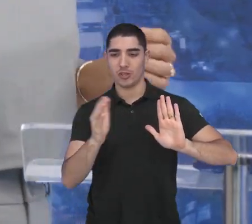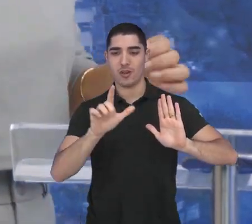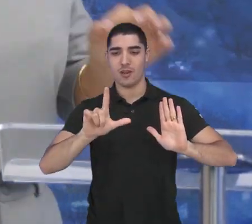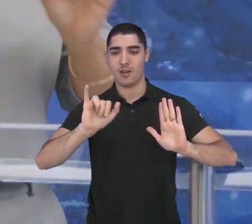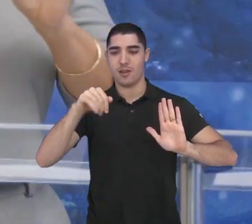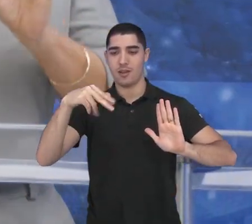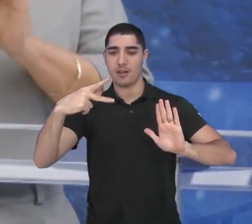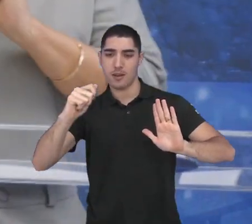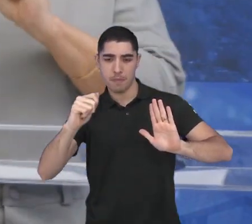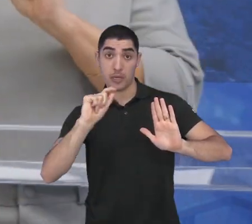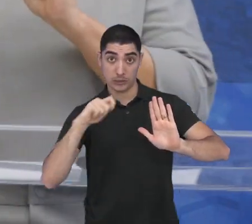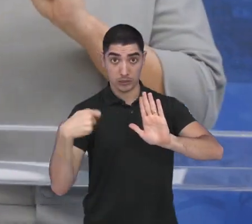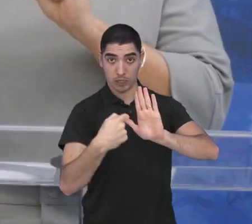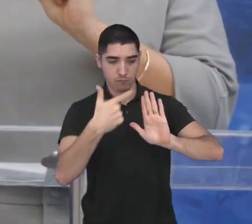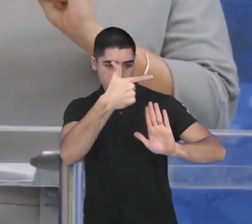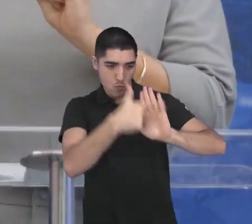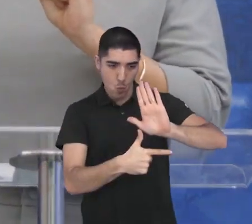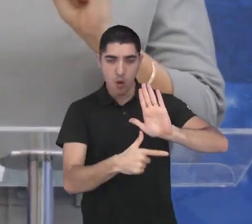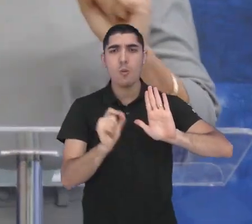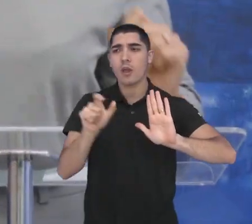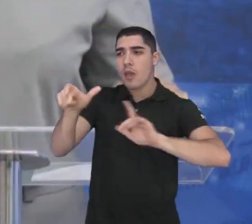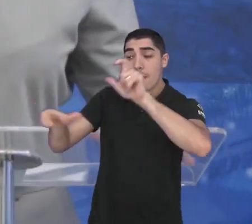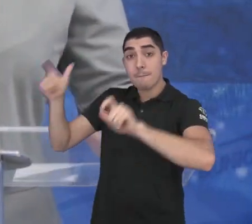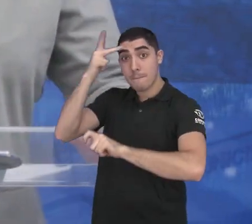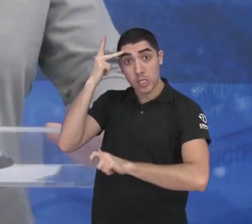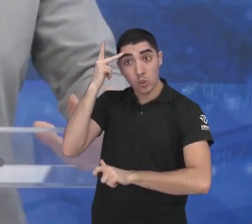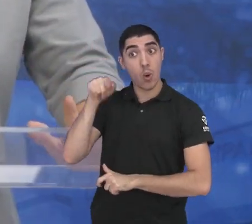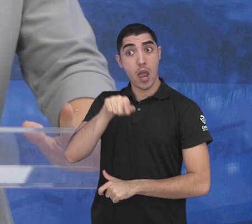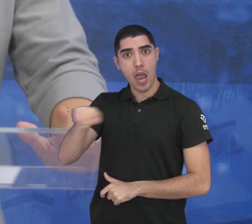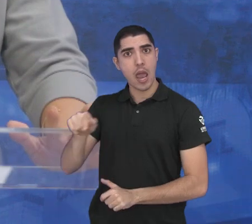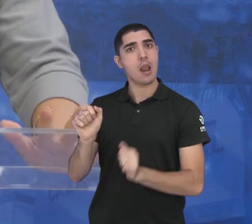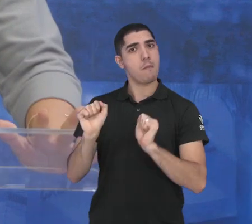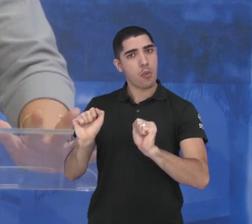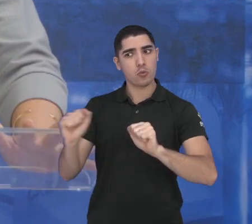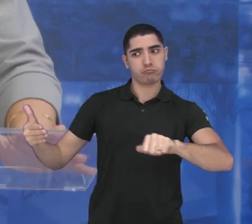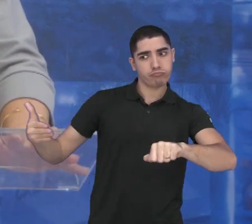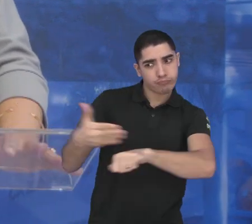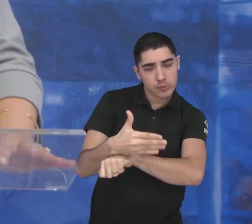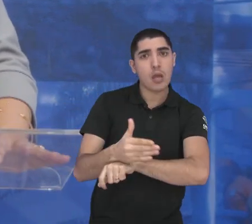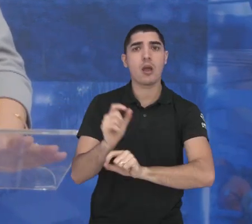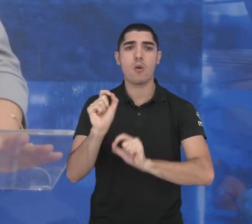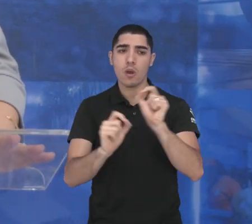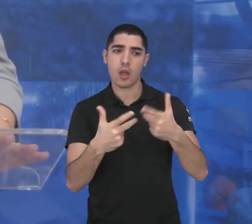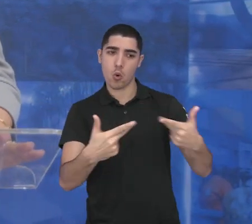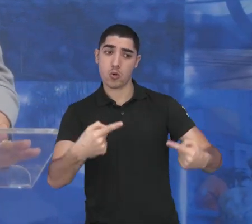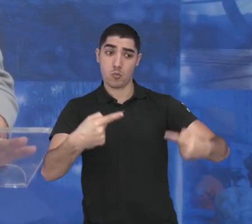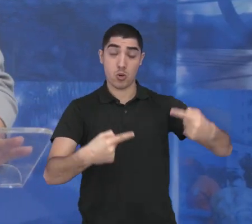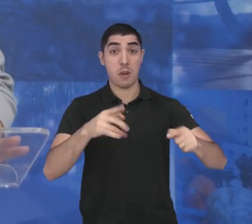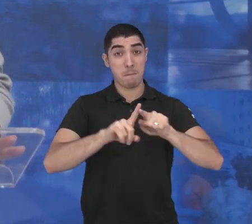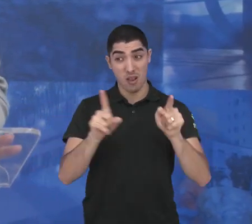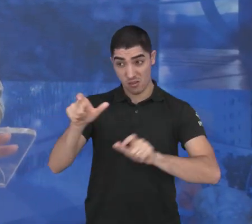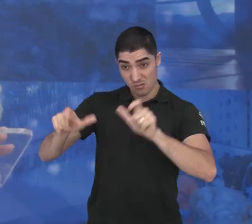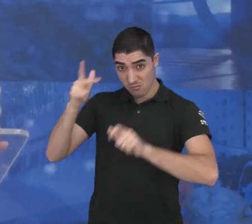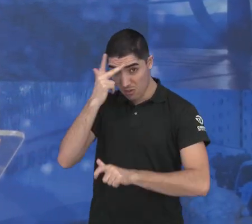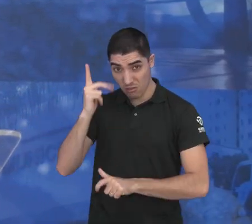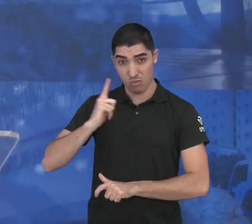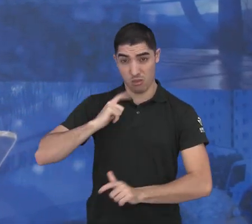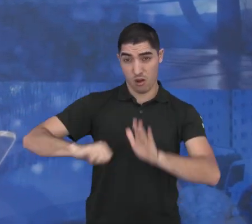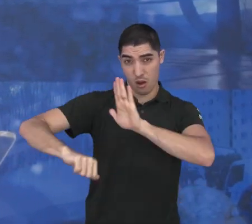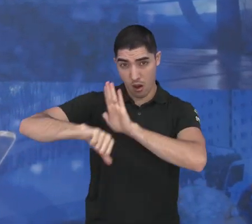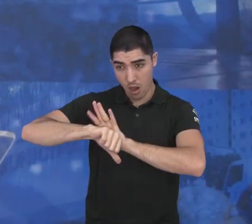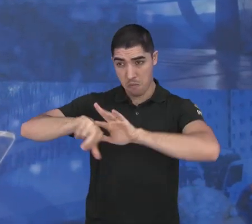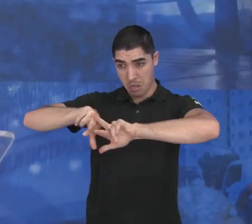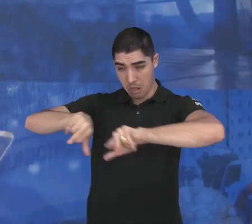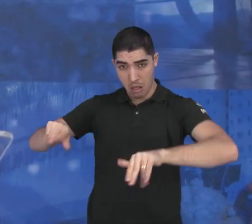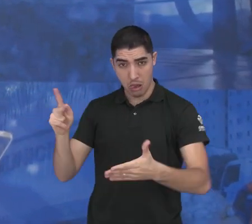candidatas possam disputar uma eleição. A lei criada para afastar da vida pública pessoas que não preenchem requisitos